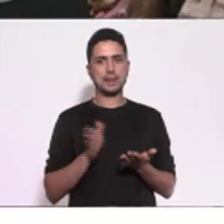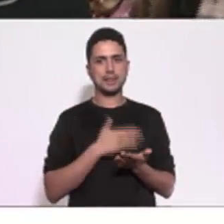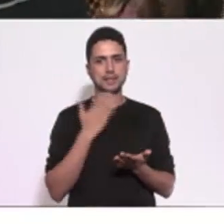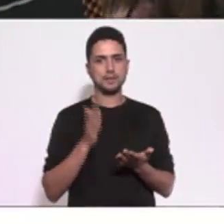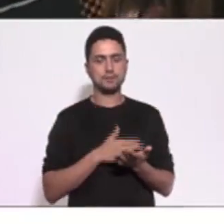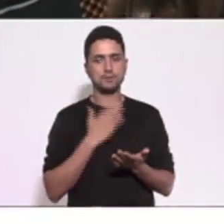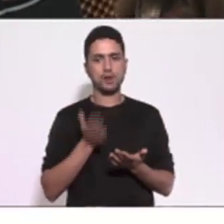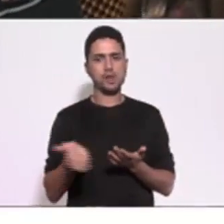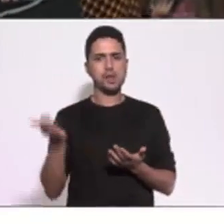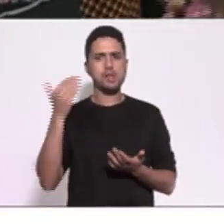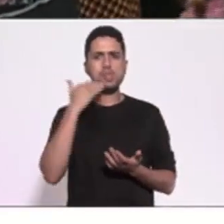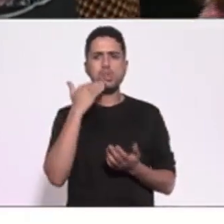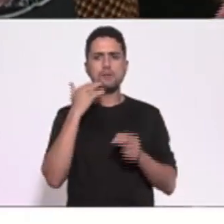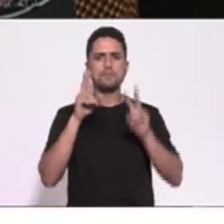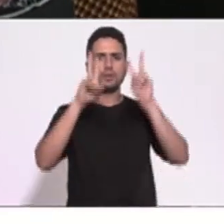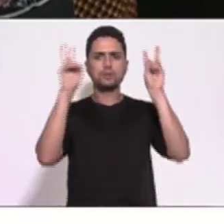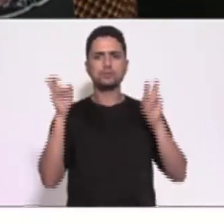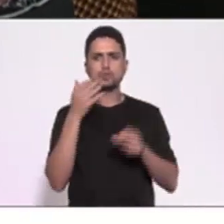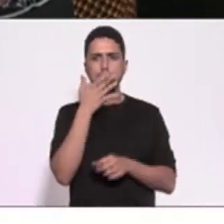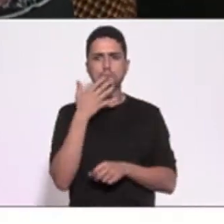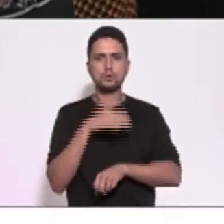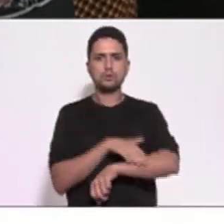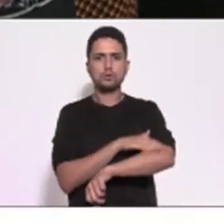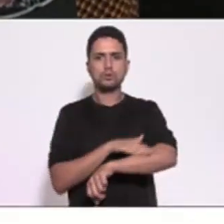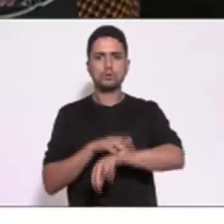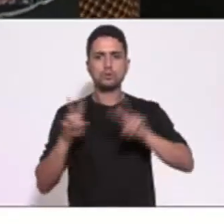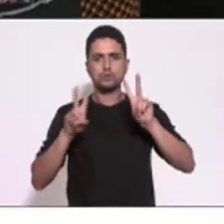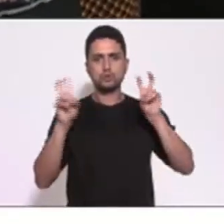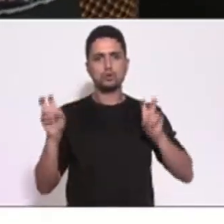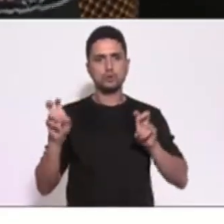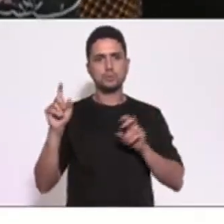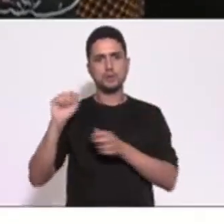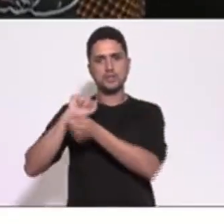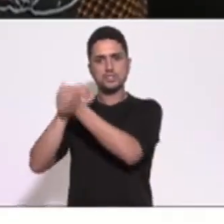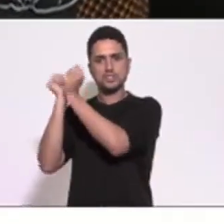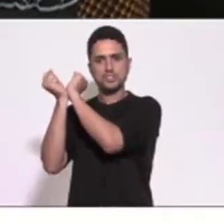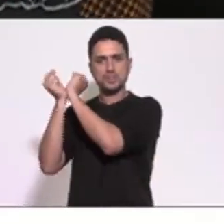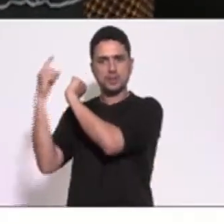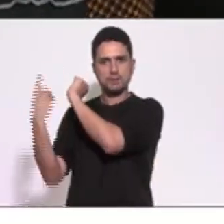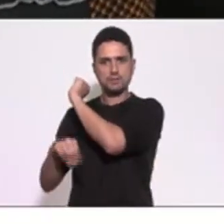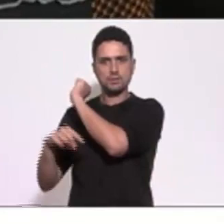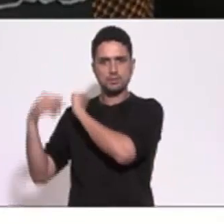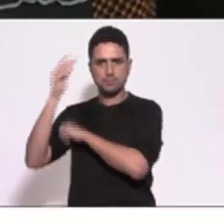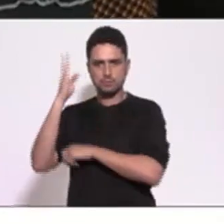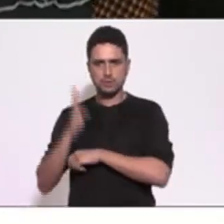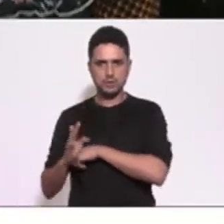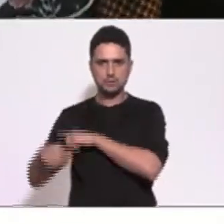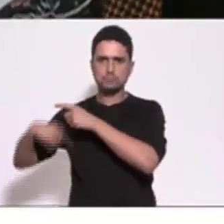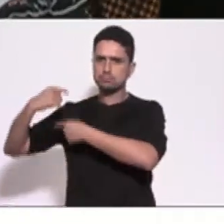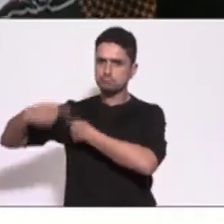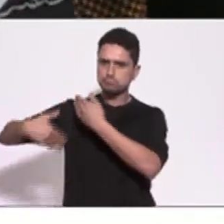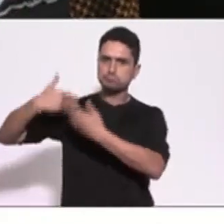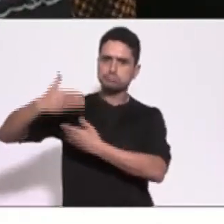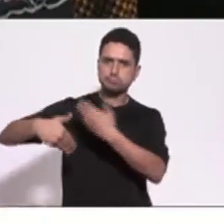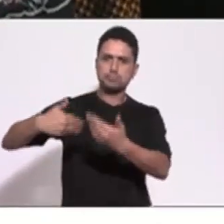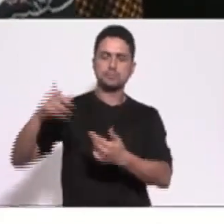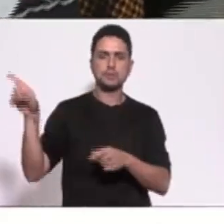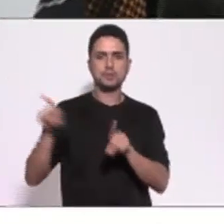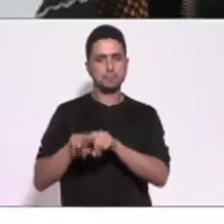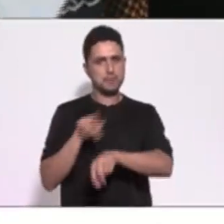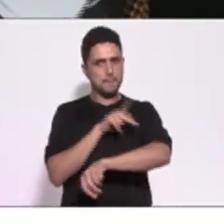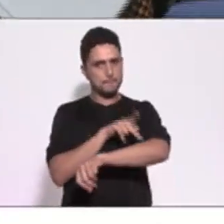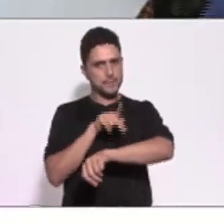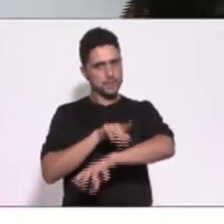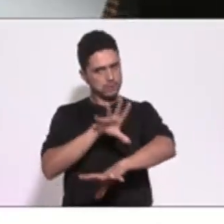que remonta todo um processo de escravidão no Brasil, ou seja, além de ter um caráter pedagógico,